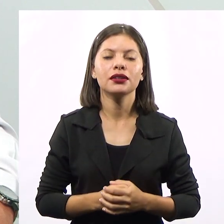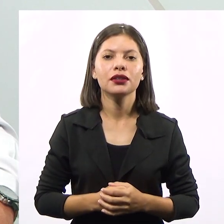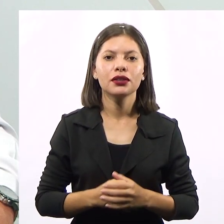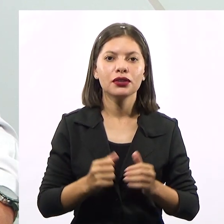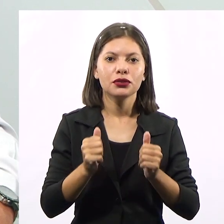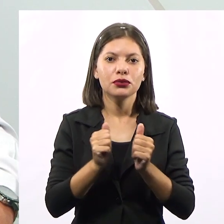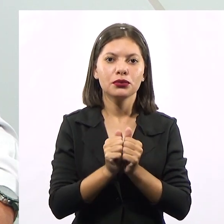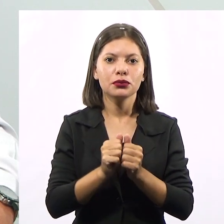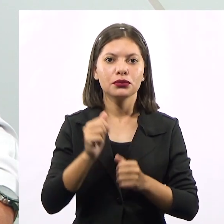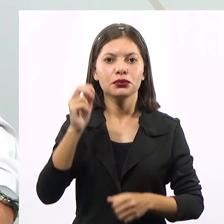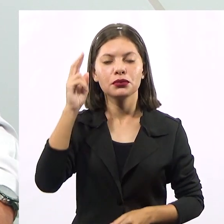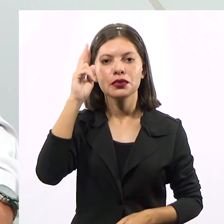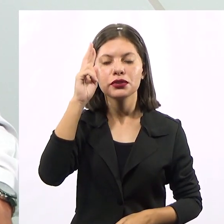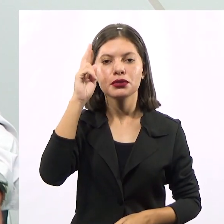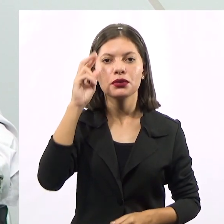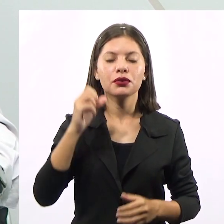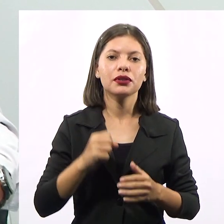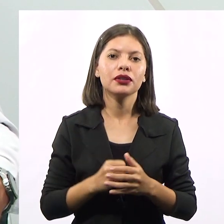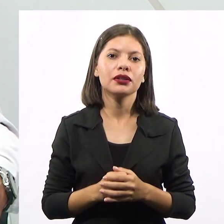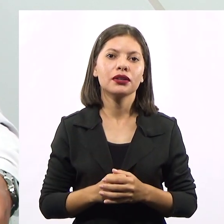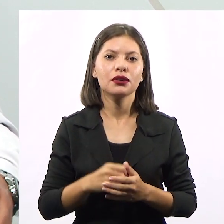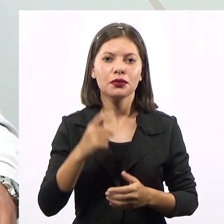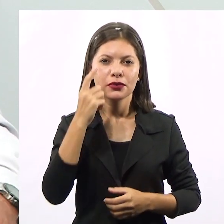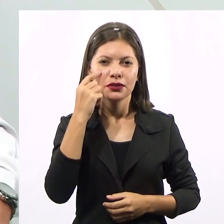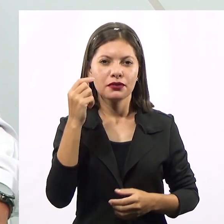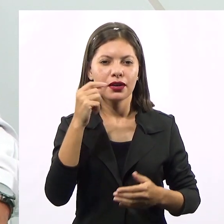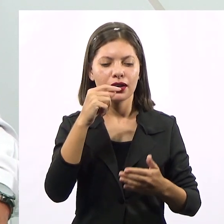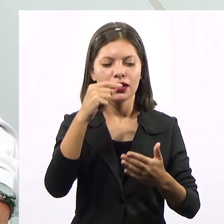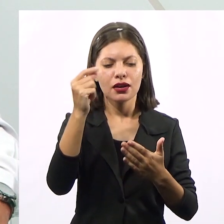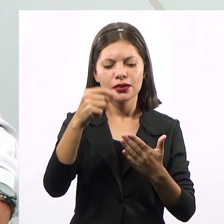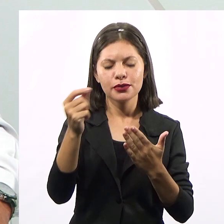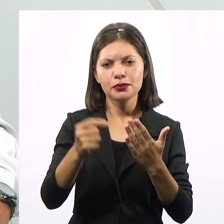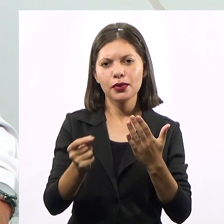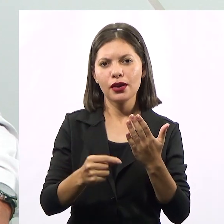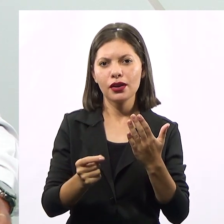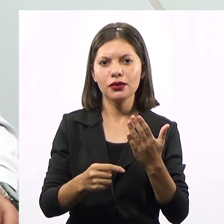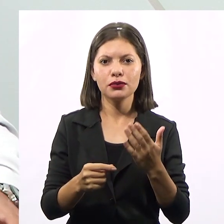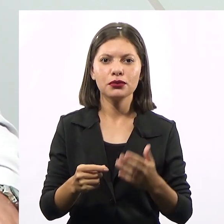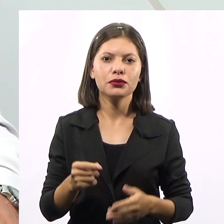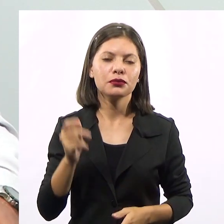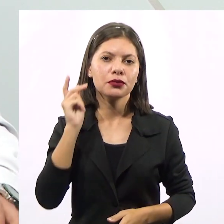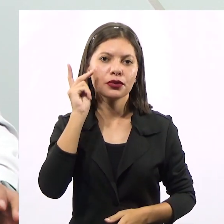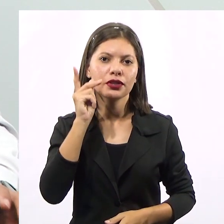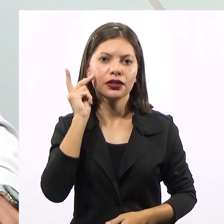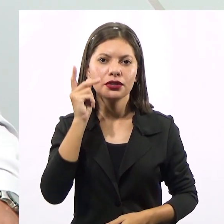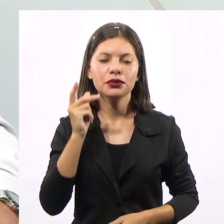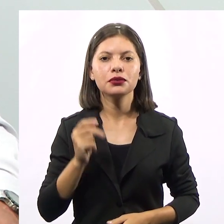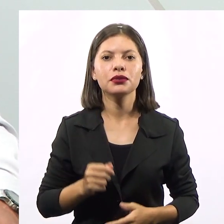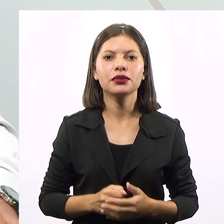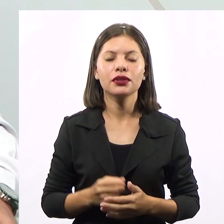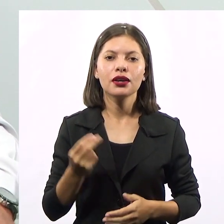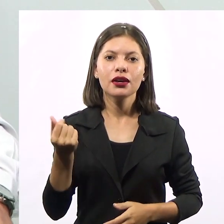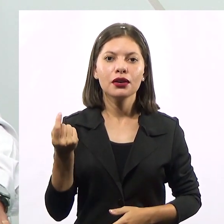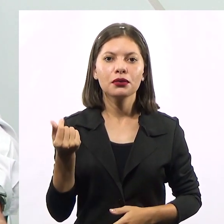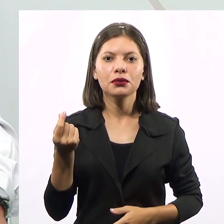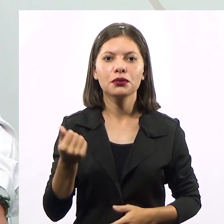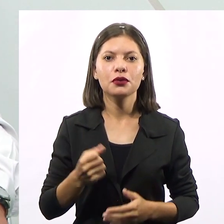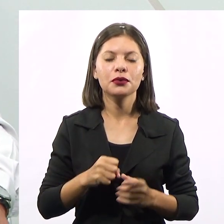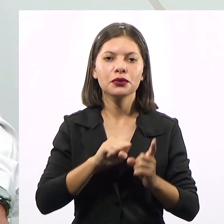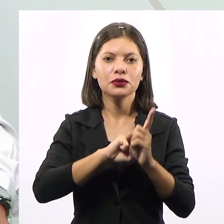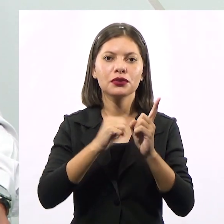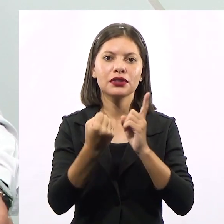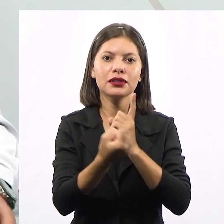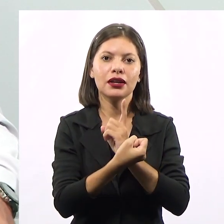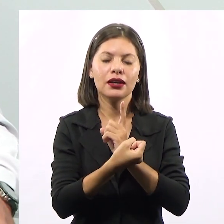nasce em diálogo com a história, mas também observando os aspectos políticos, econômicos e sociais de cada